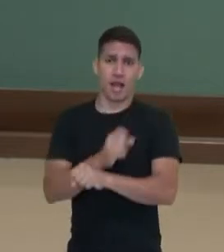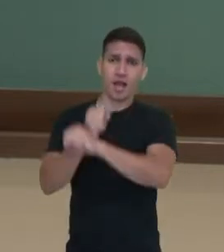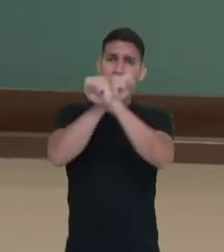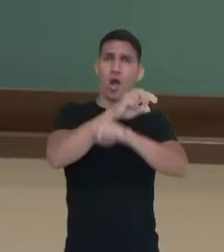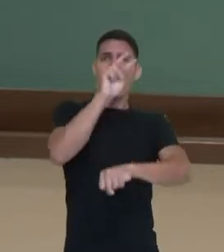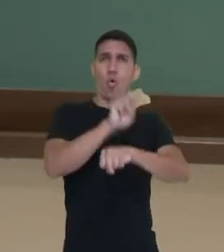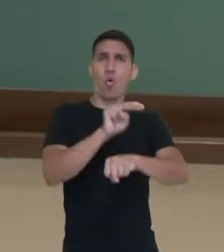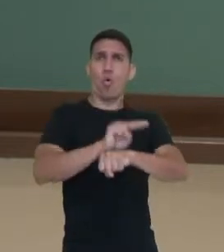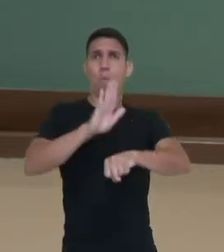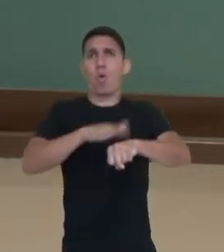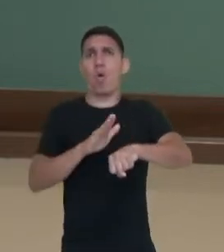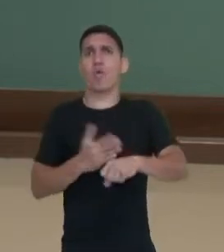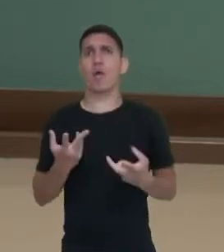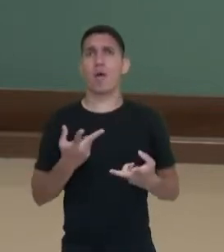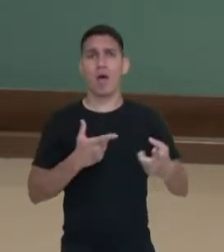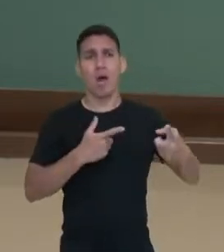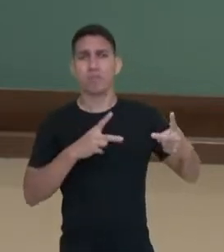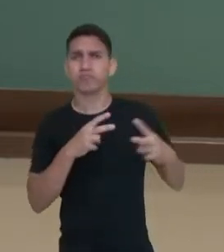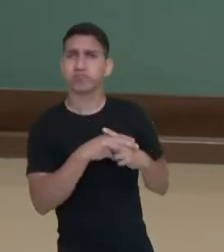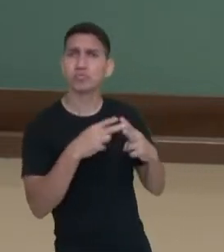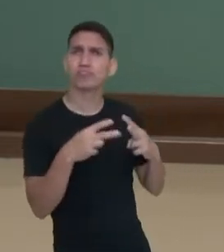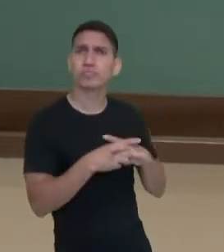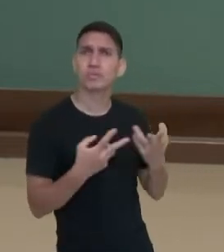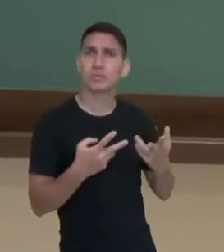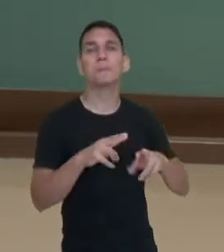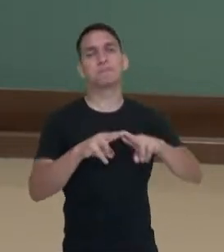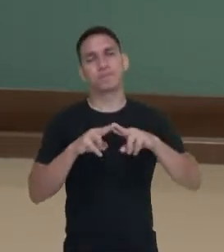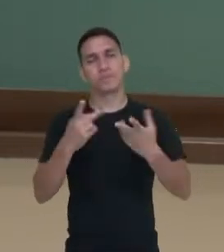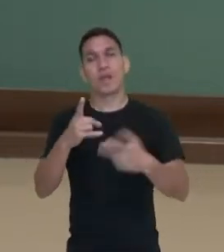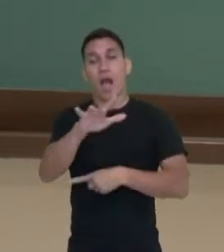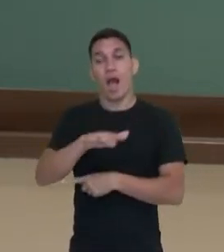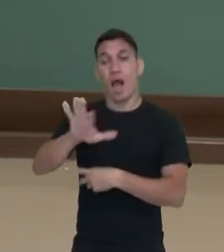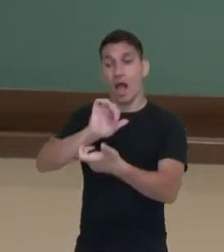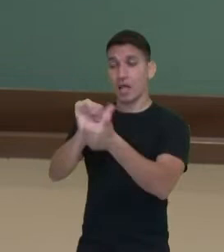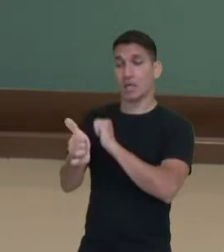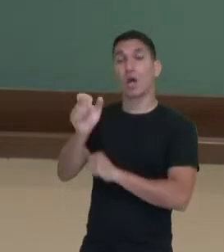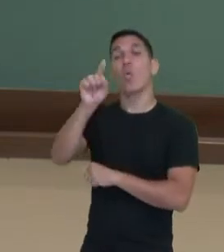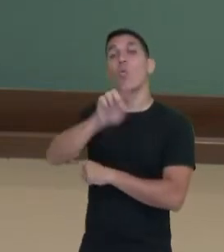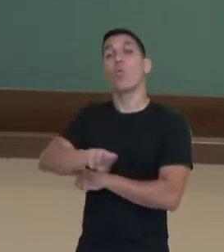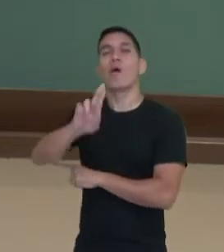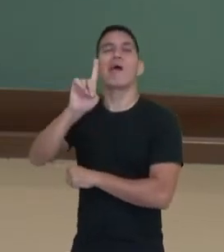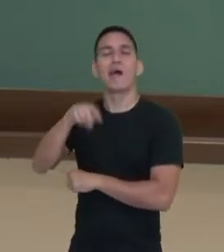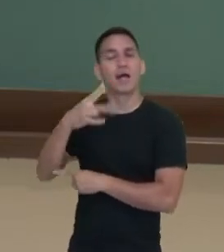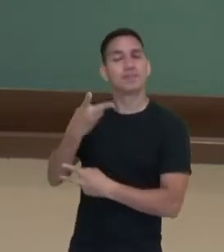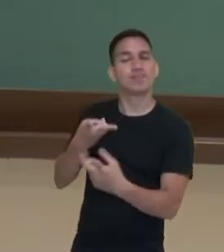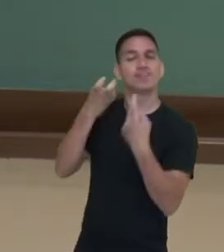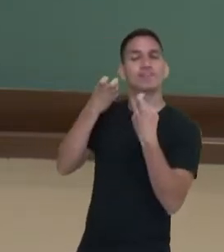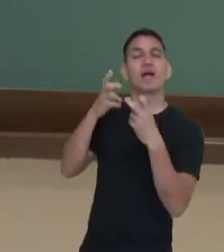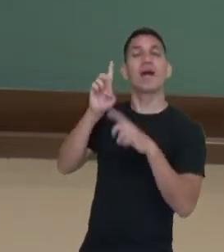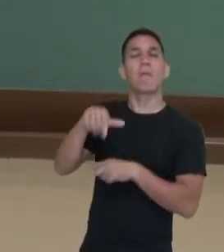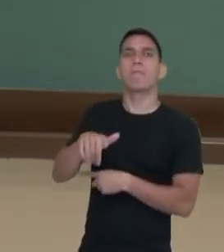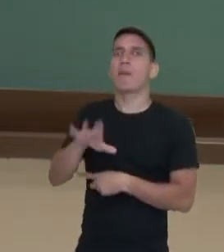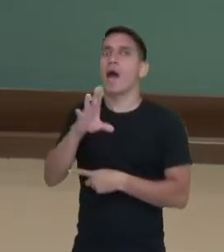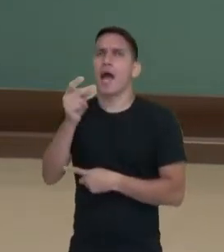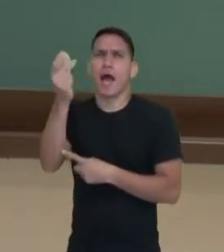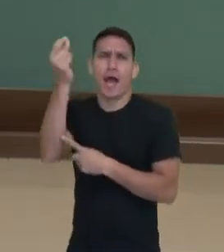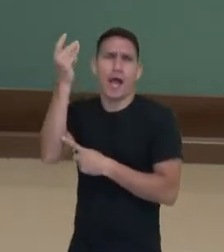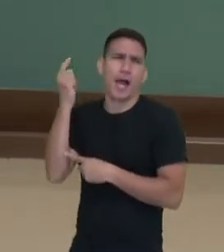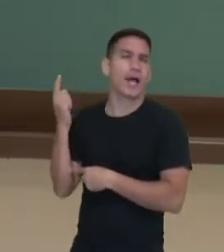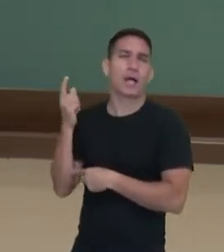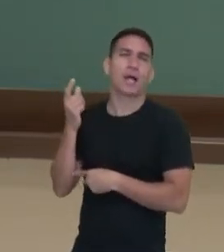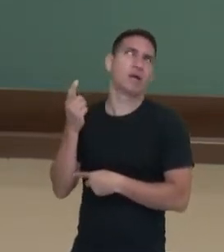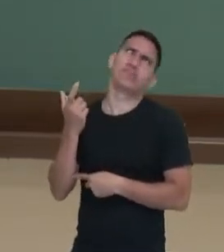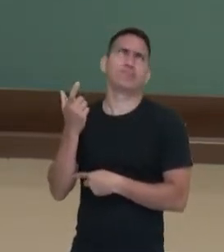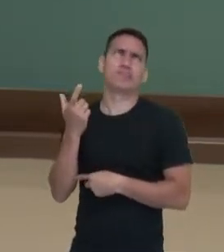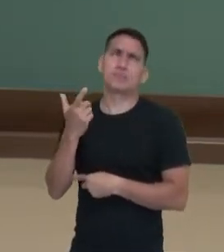uso em combate, tá? No campo dos esportes, ela é considerada a mais antiga modalidade.